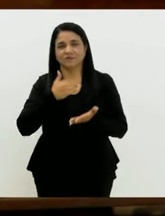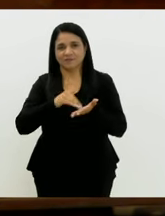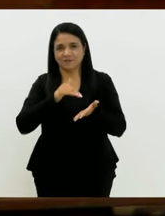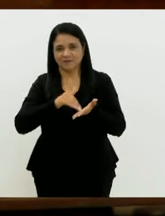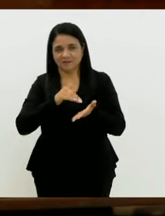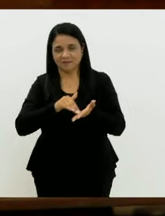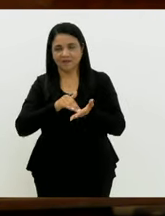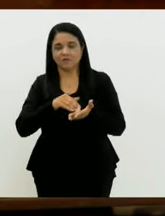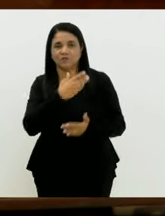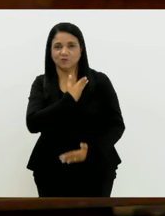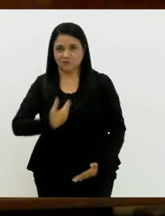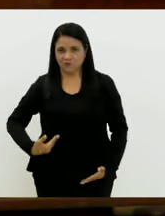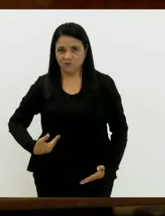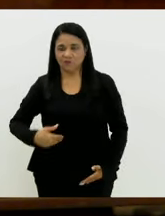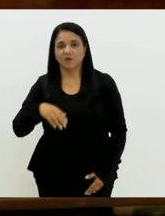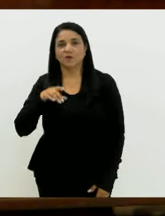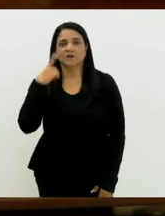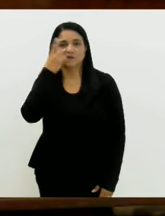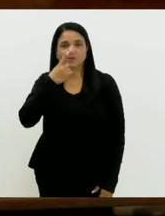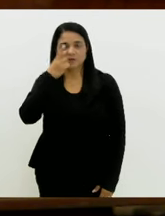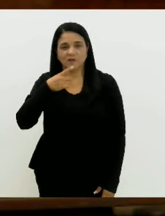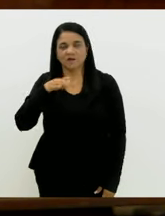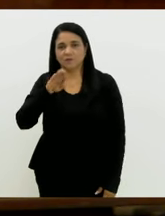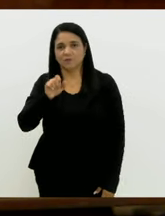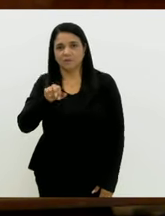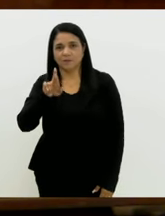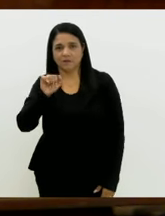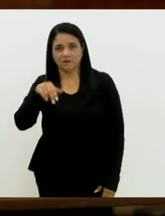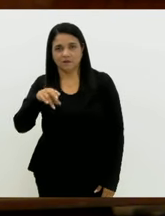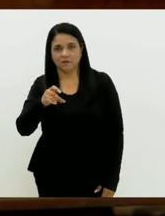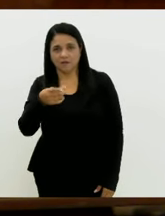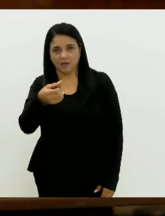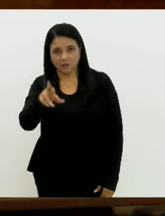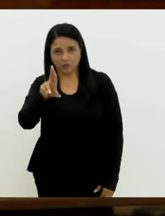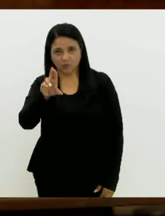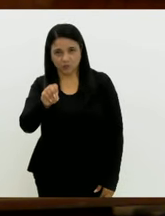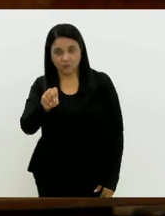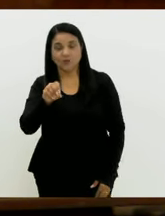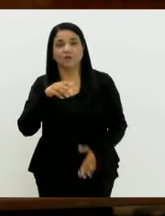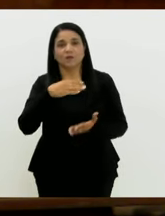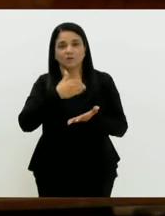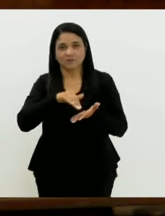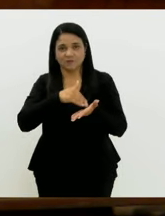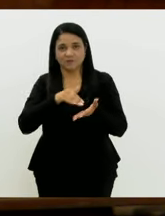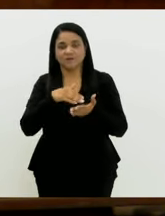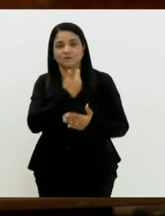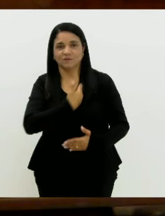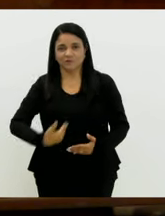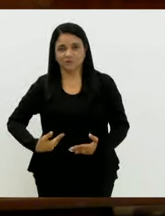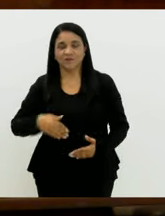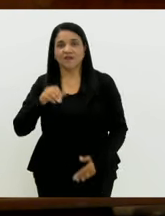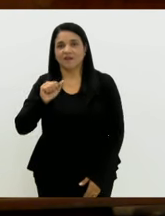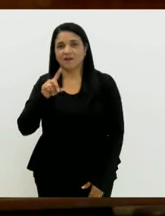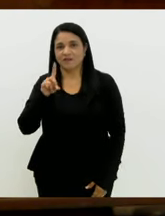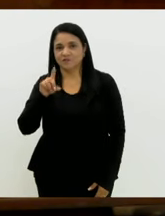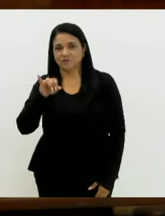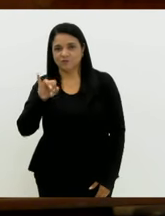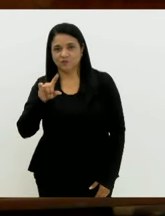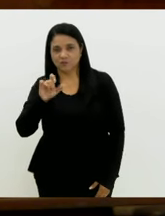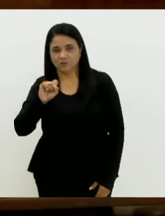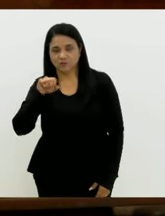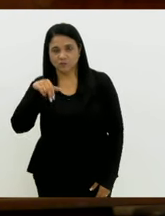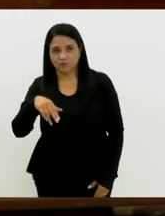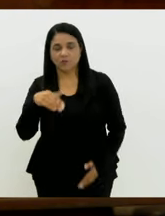Governador, deputado Bernardo Rossi, secretário de Estado de Governo, doutor Adilson Farias, secretário de Estado